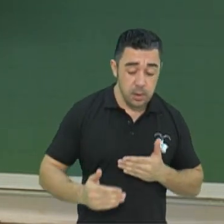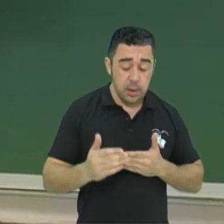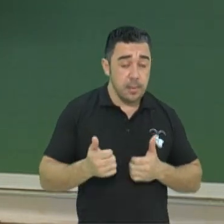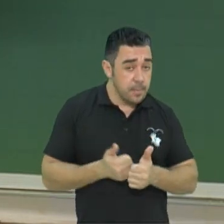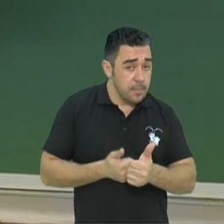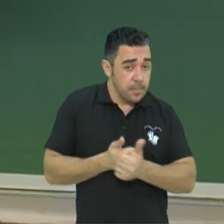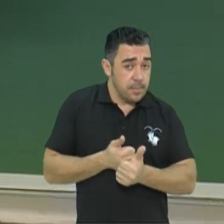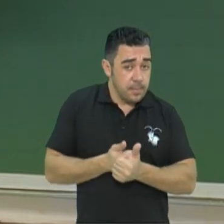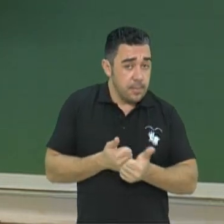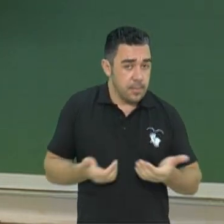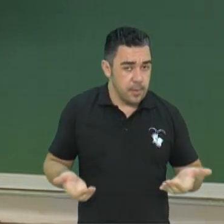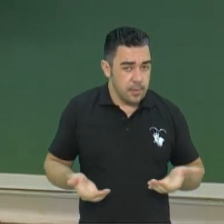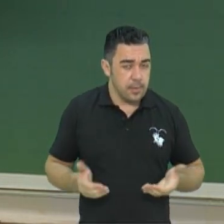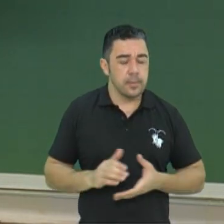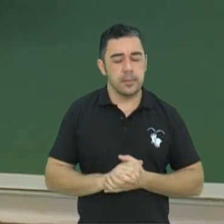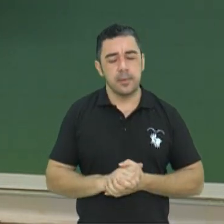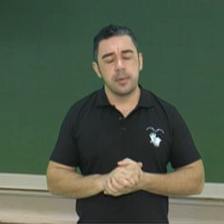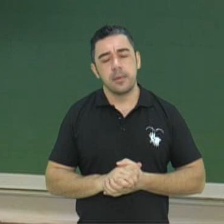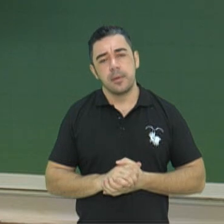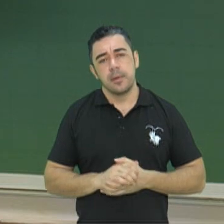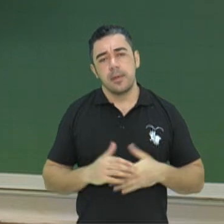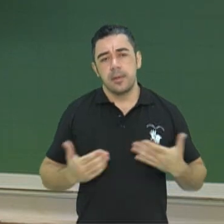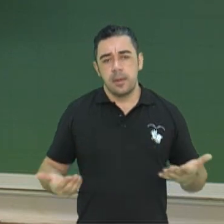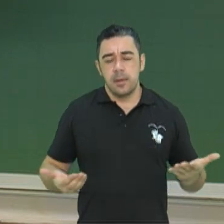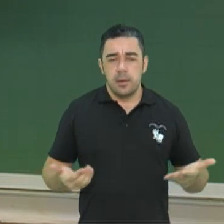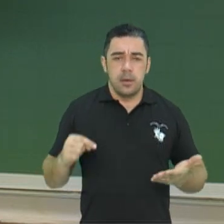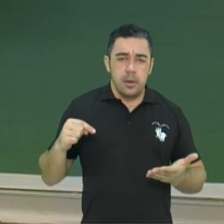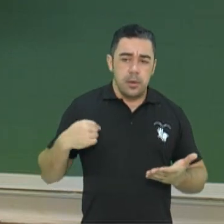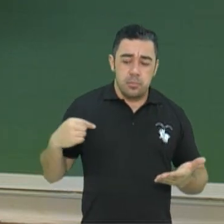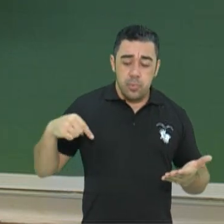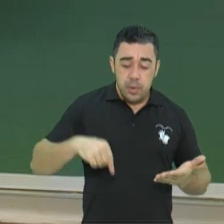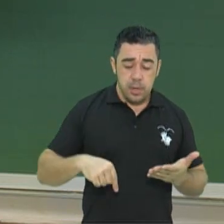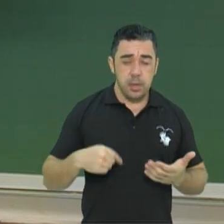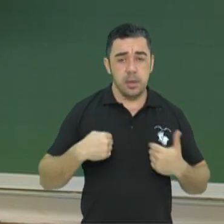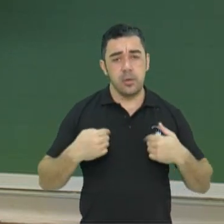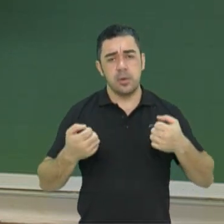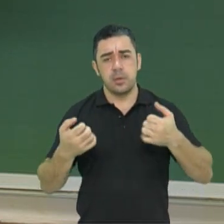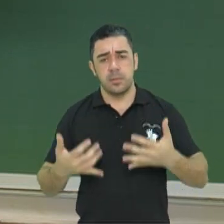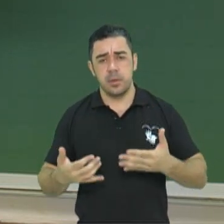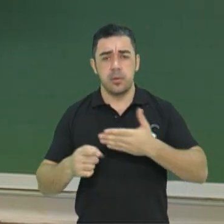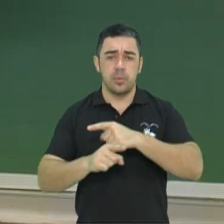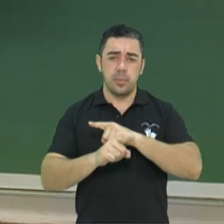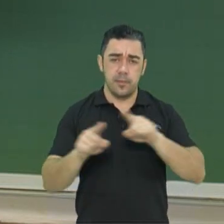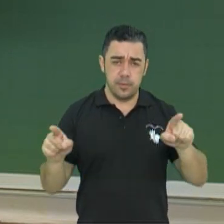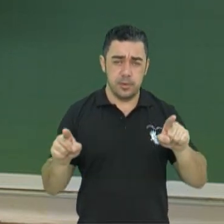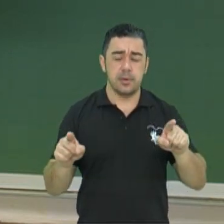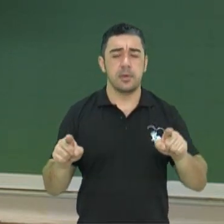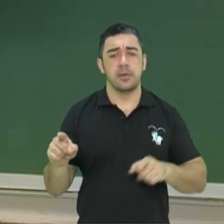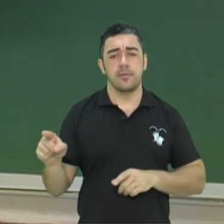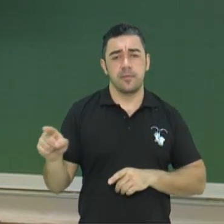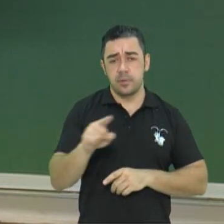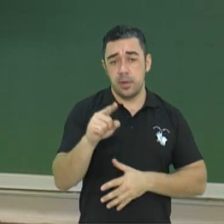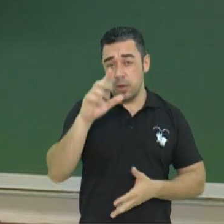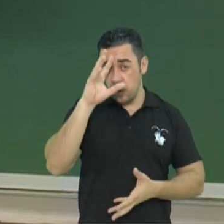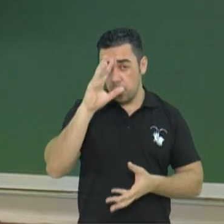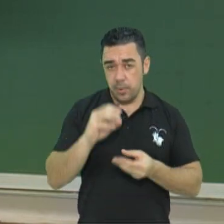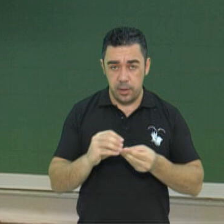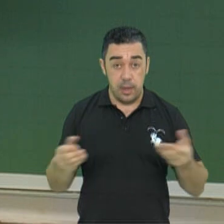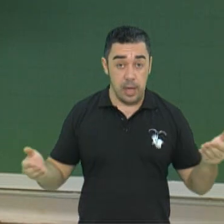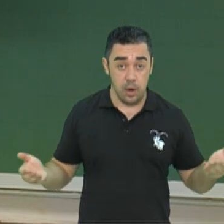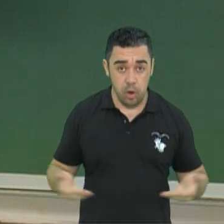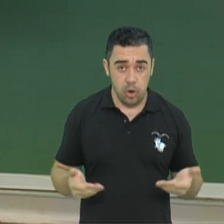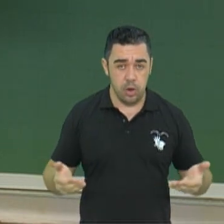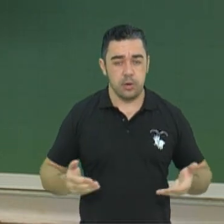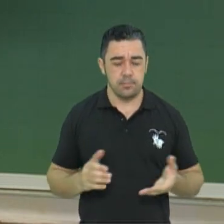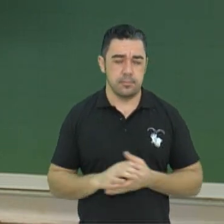nesse exato momento. Então, a ideia, eu estou aqui, né? Eu explico para você e você compreende, né? Então,